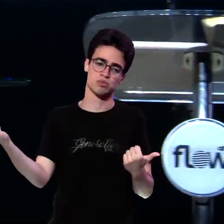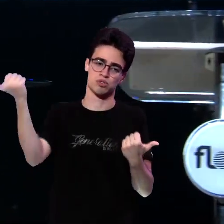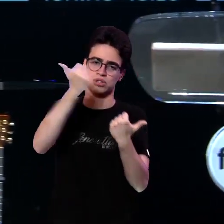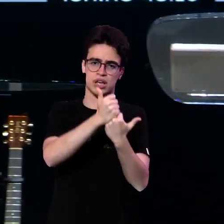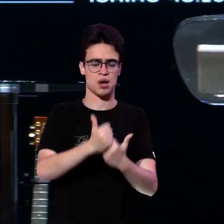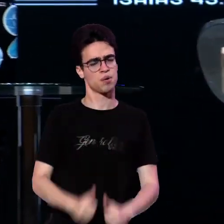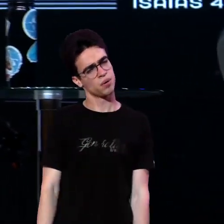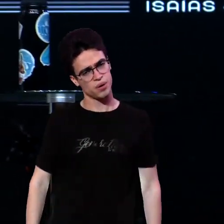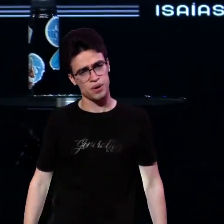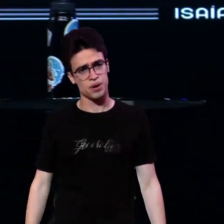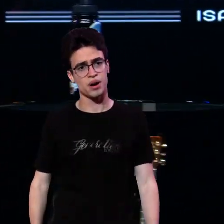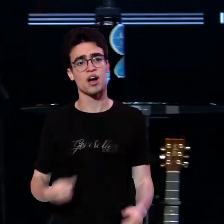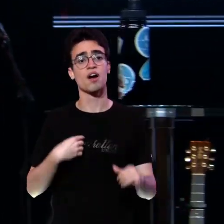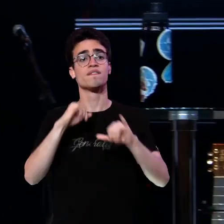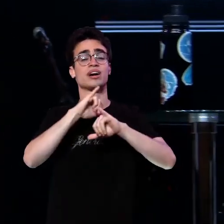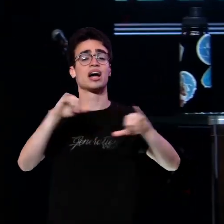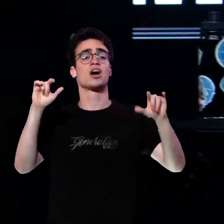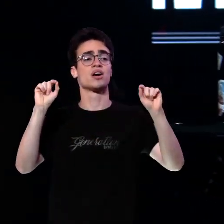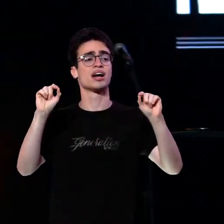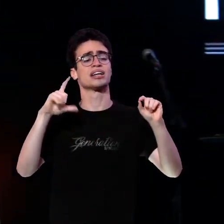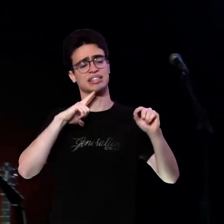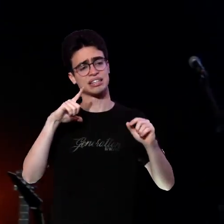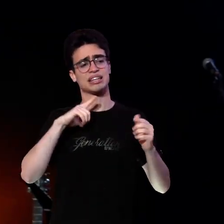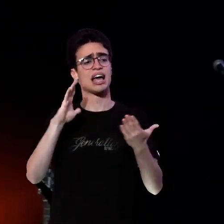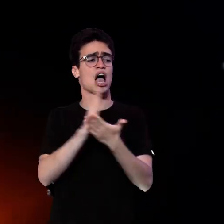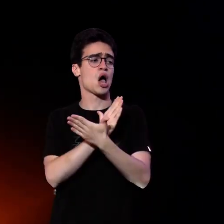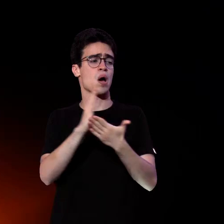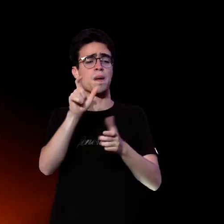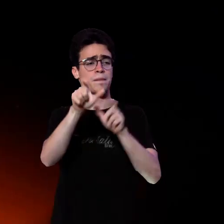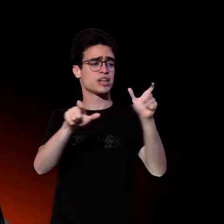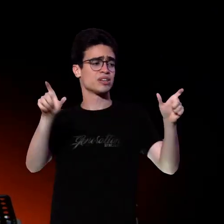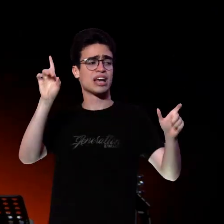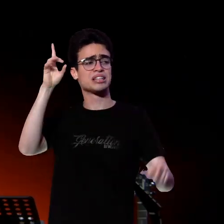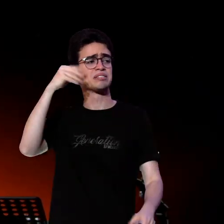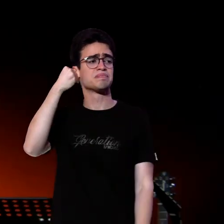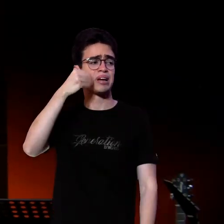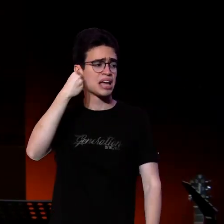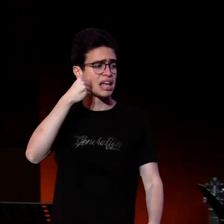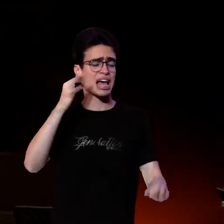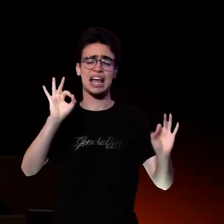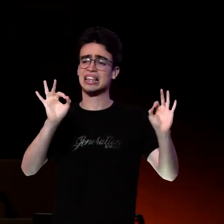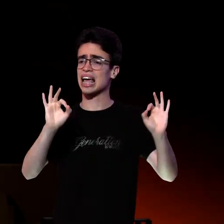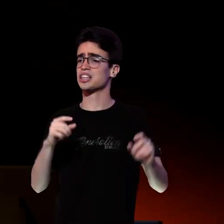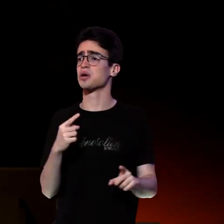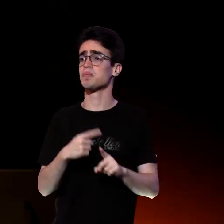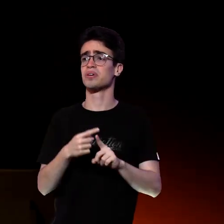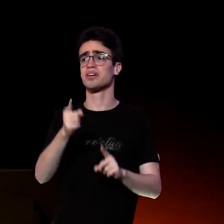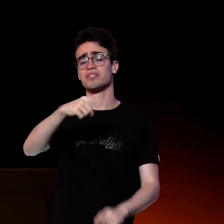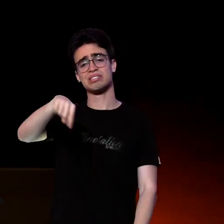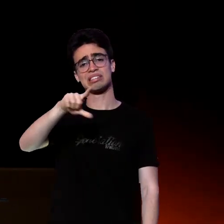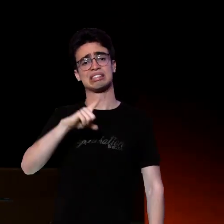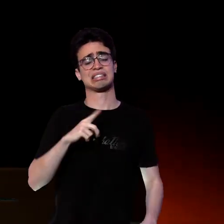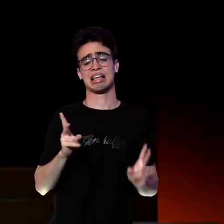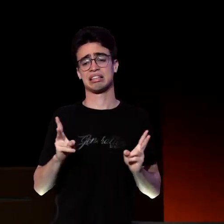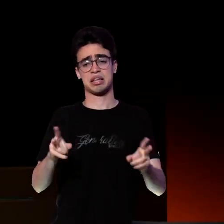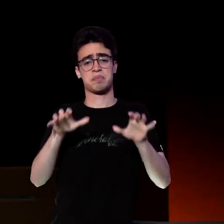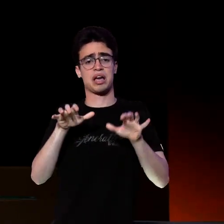coisa. Tem gente aqui que não está vivendo coisas maiores com Deus, porque vive no tribunal.